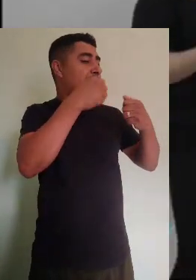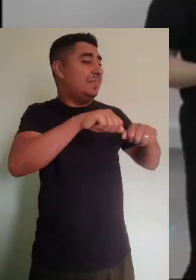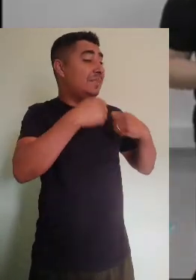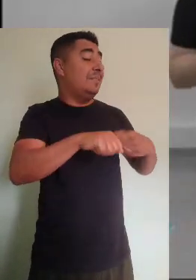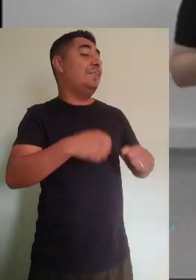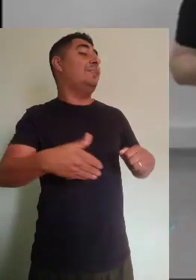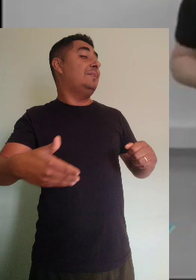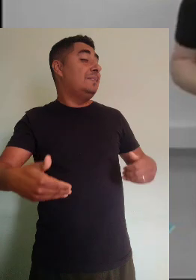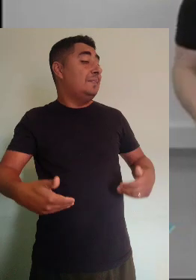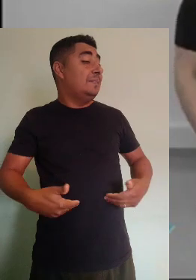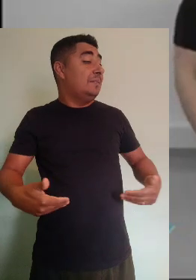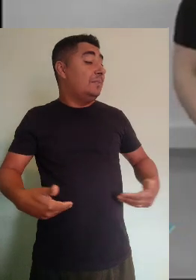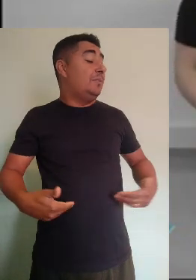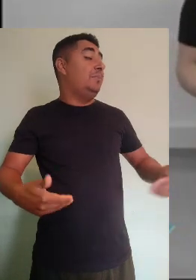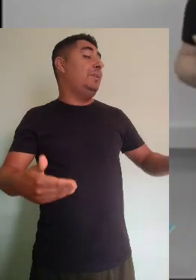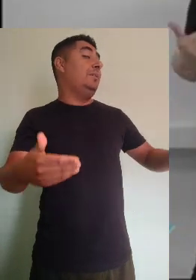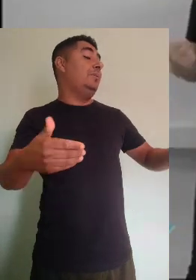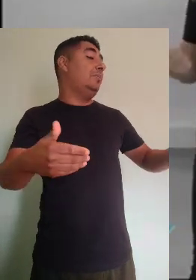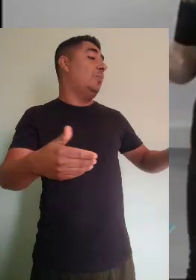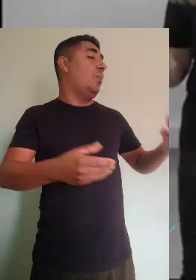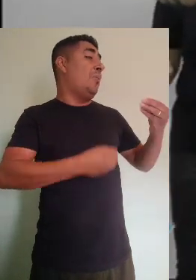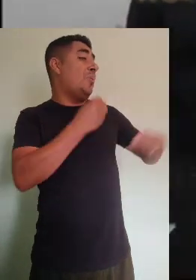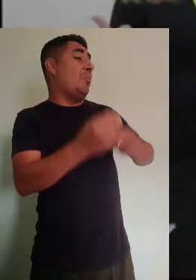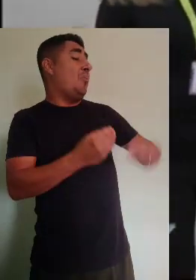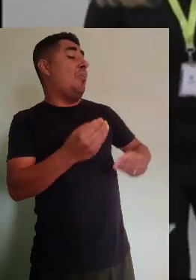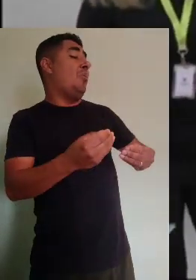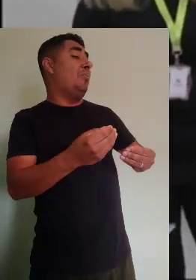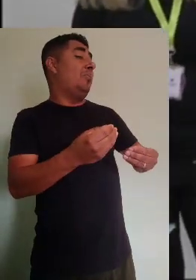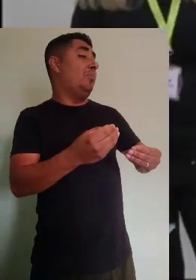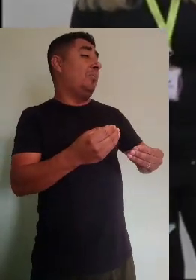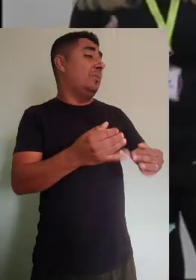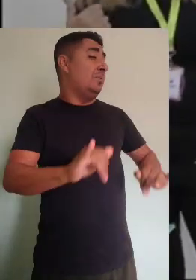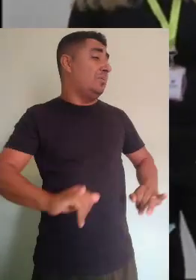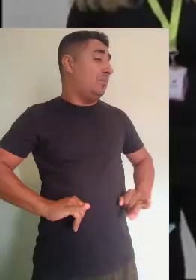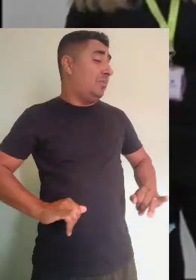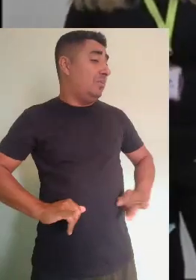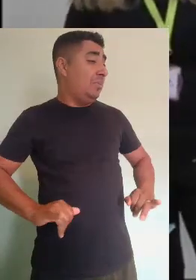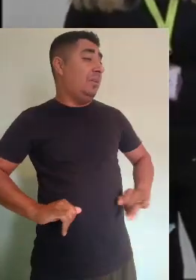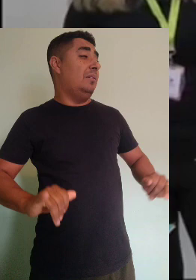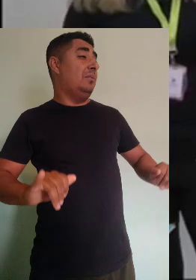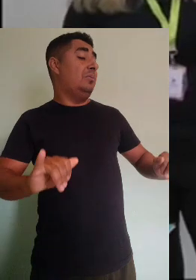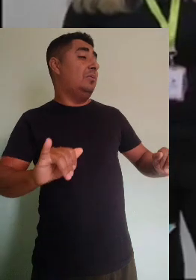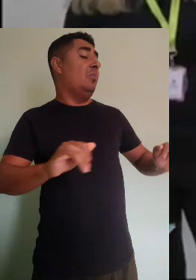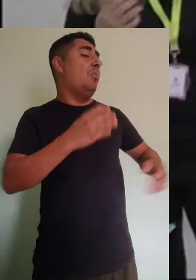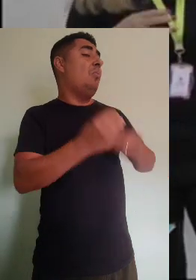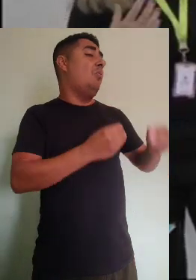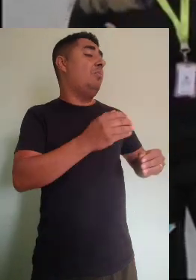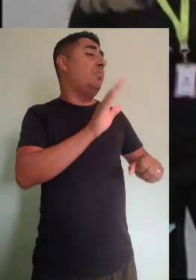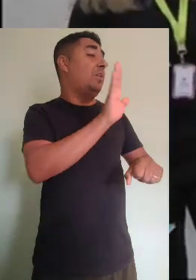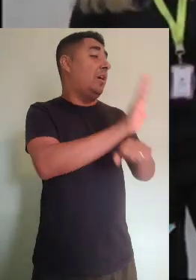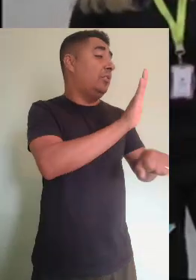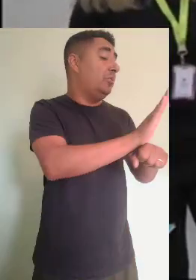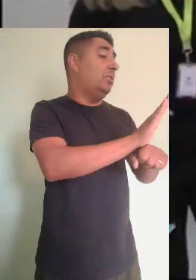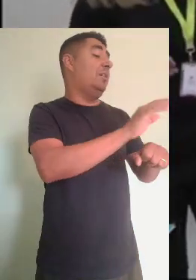conseguiram entender o sofrimento, enfim, e pensaram no que poderiam fazer para melhorar as condições de vida. Então, o